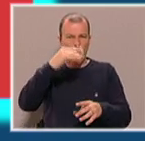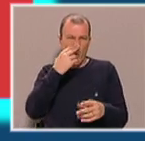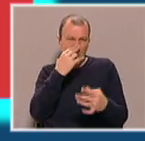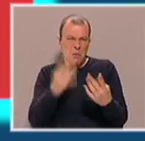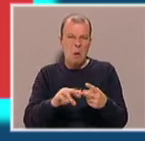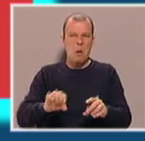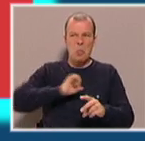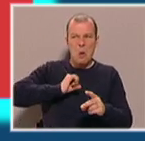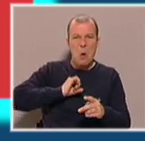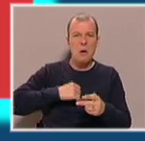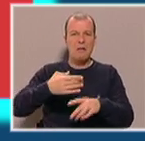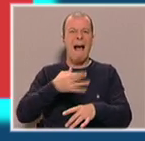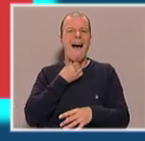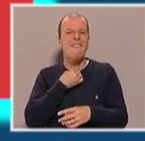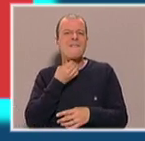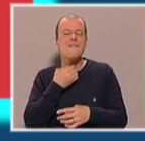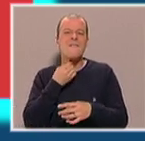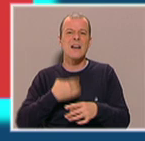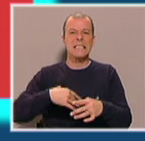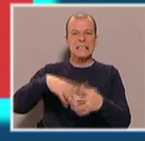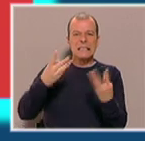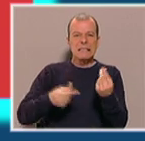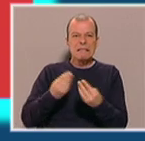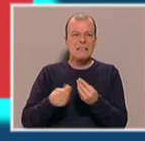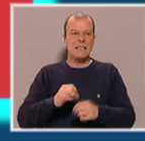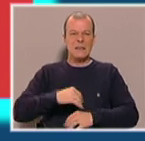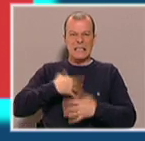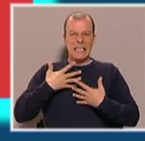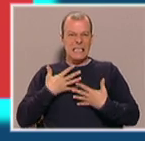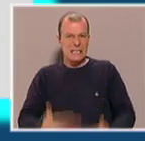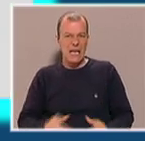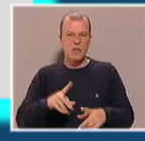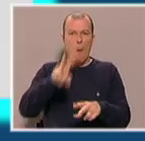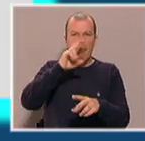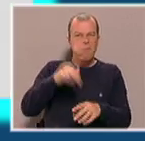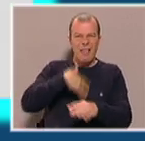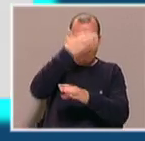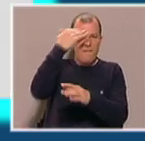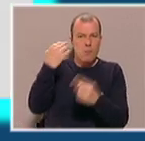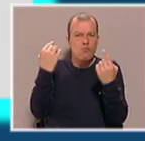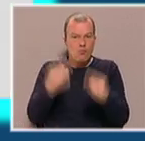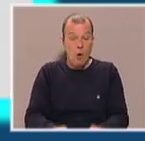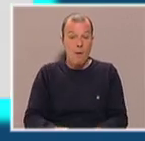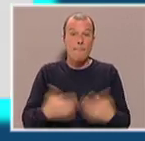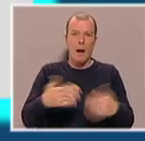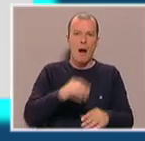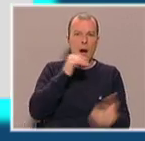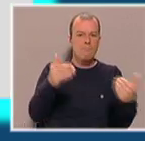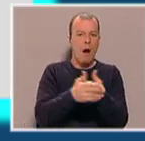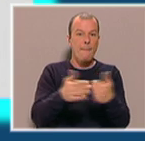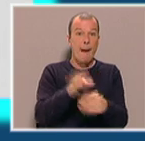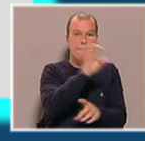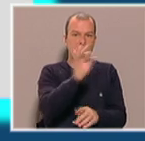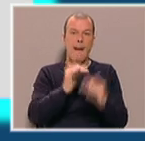dor de garganta, febre alta, sensação de cansaço e dificuldades respiratórias. A taxa de mortalidade é